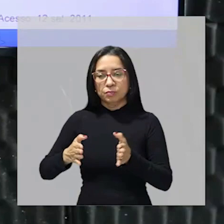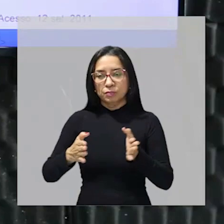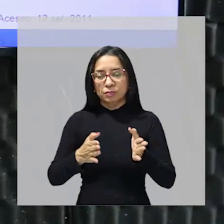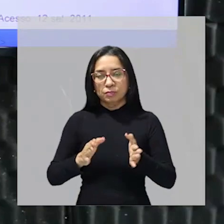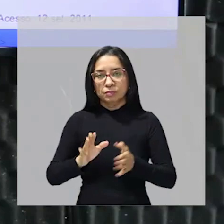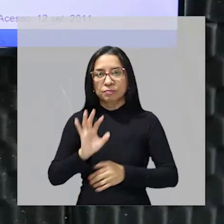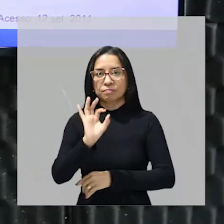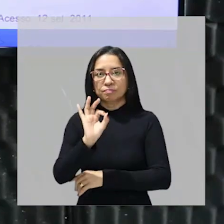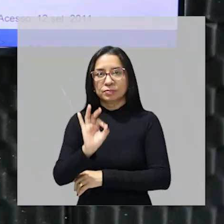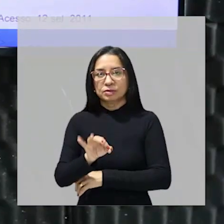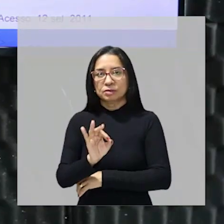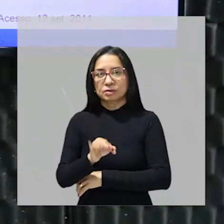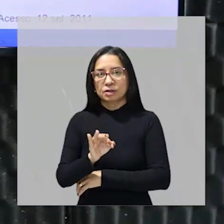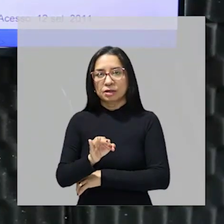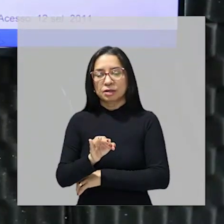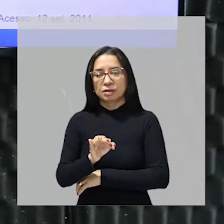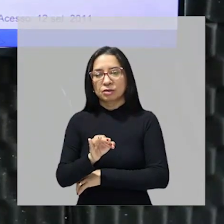eu